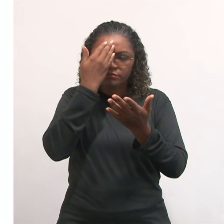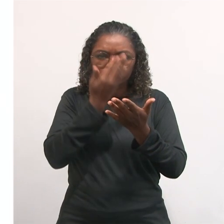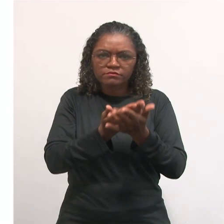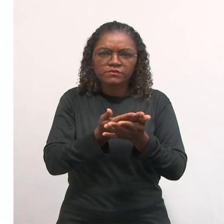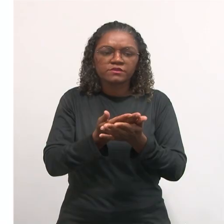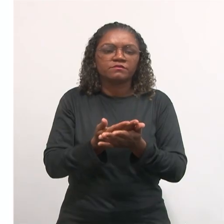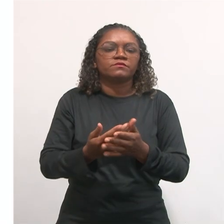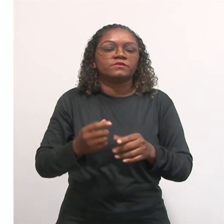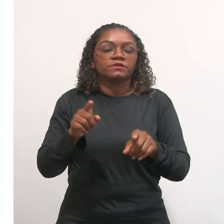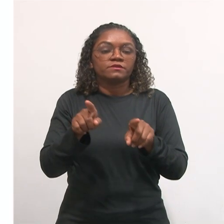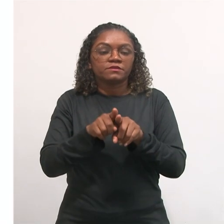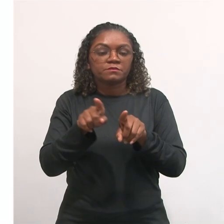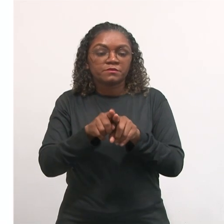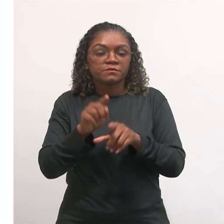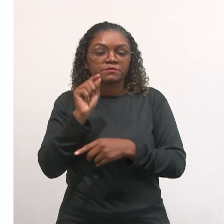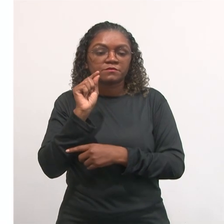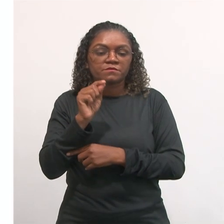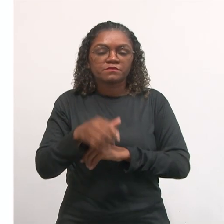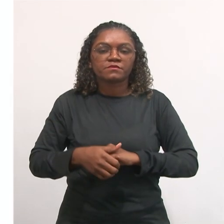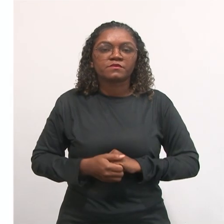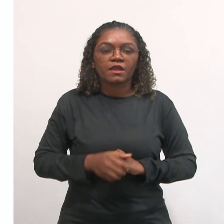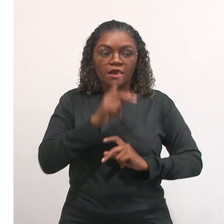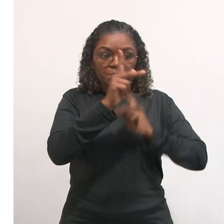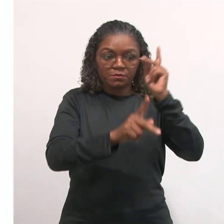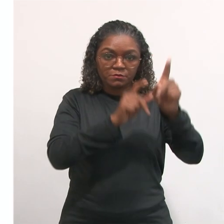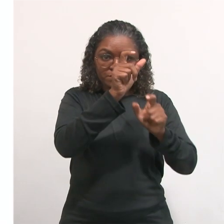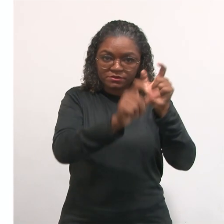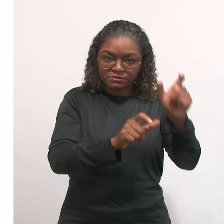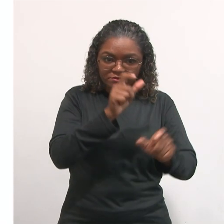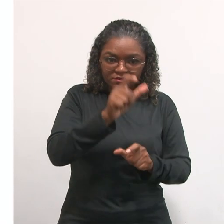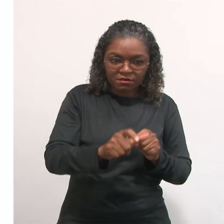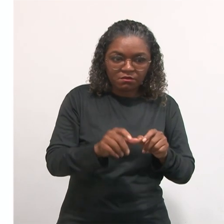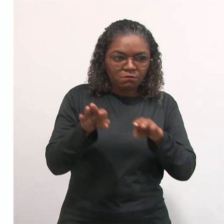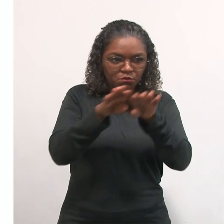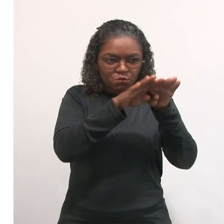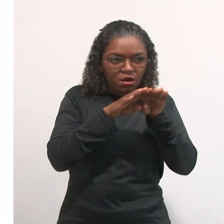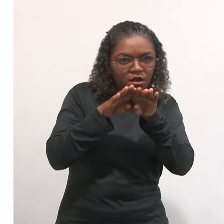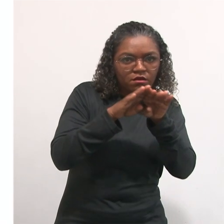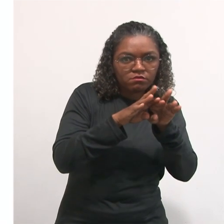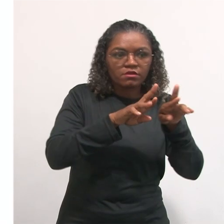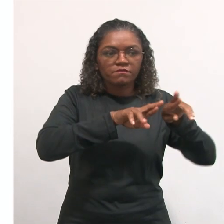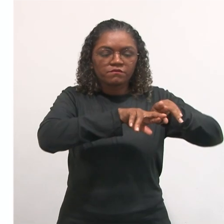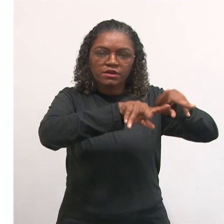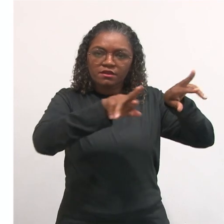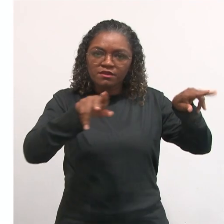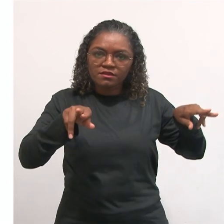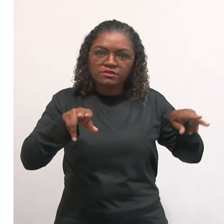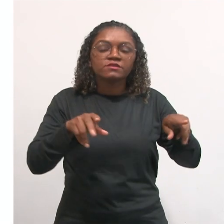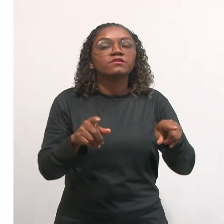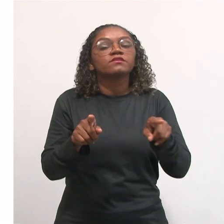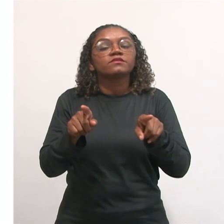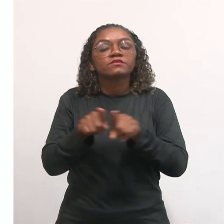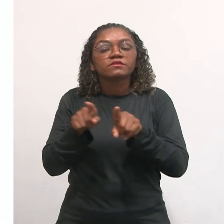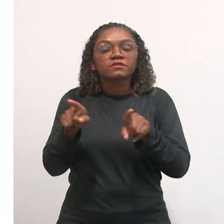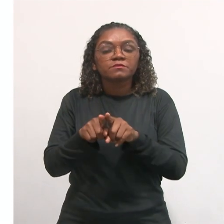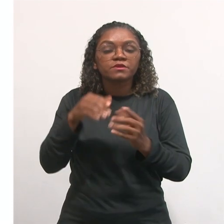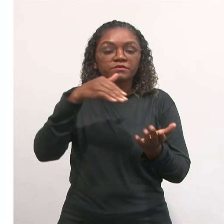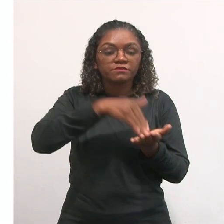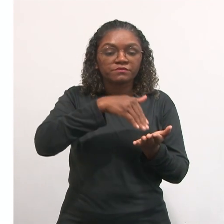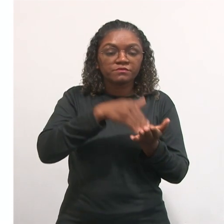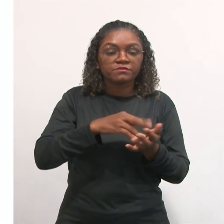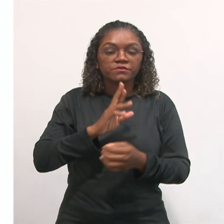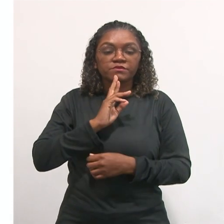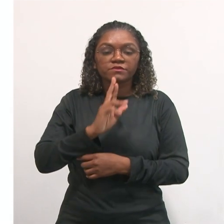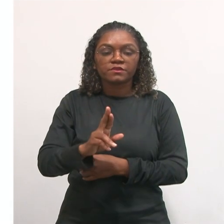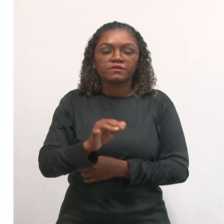disposto a correr, se a distribuição da população é homogênea ou não homogênea, e aí o resultado aqui embaixo ele vai dizer mais ou menos, ó,